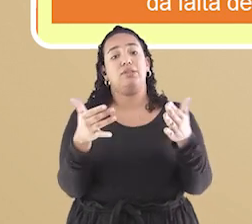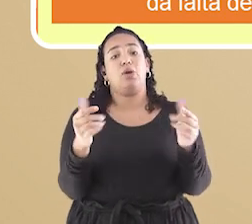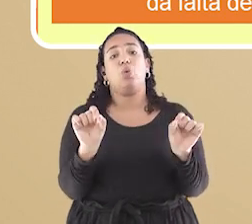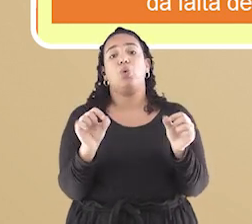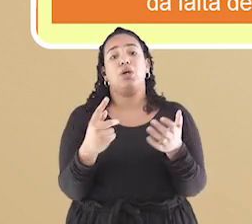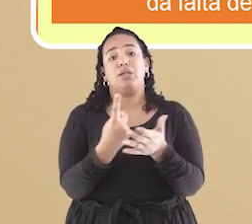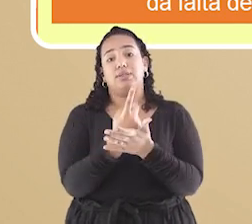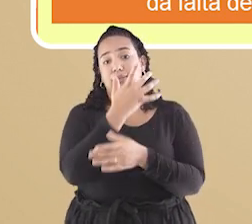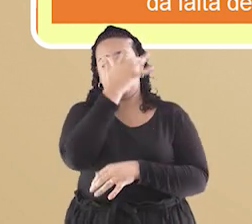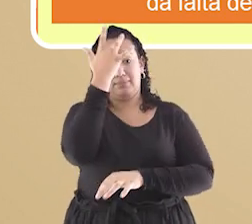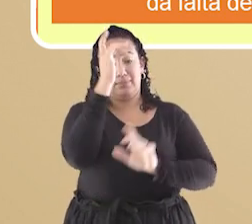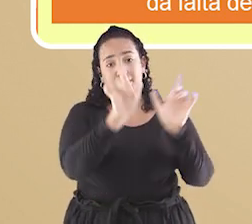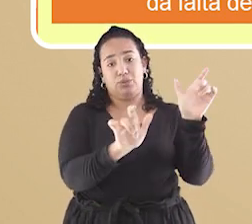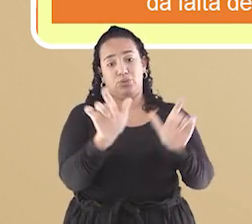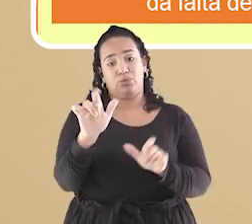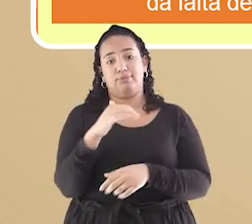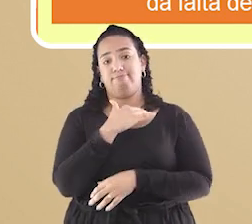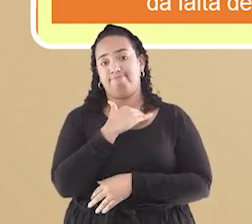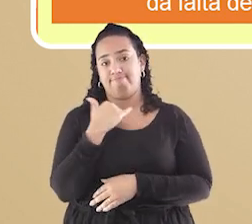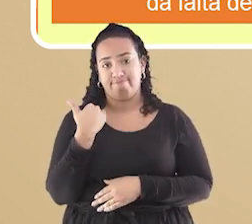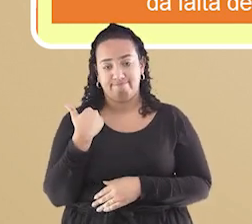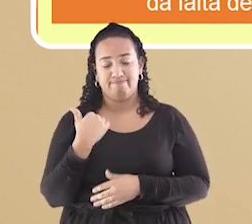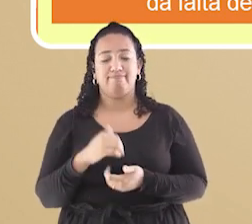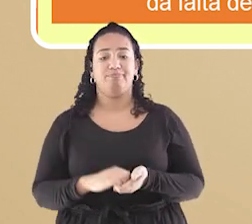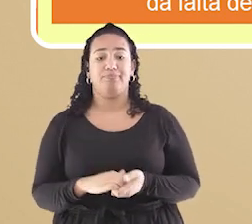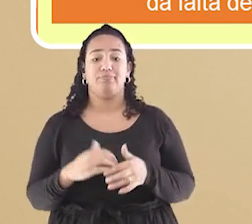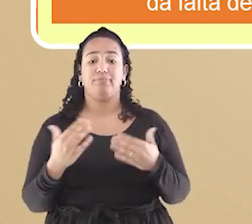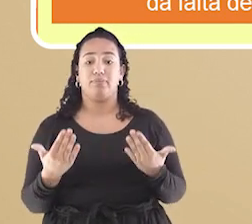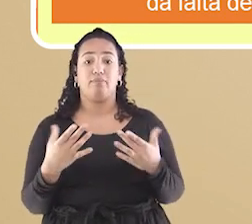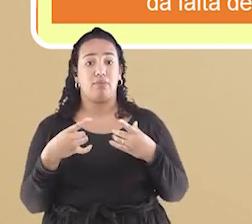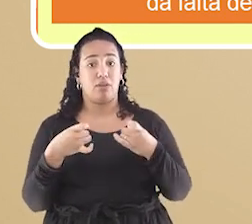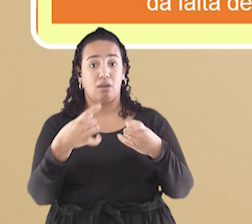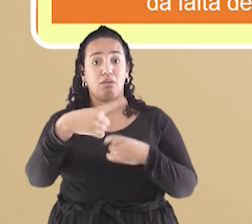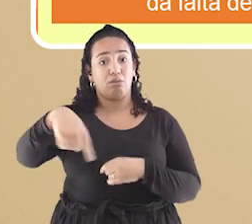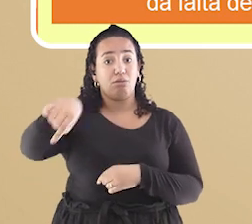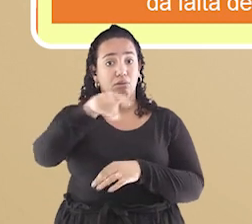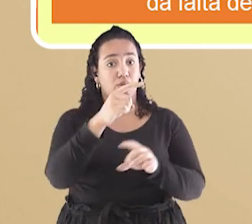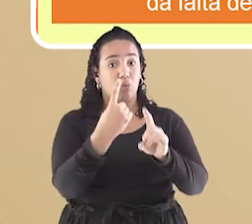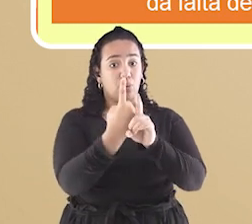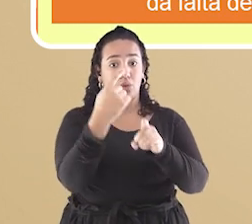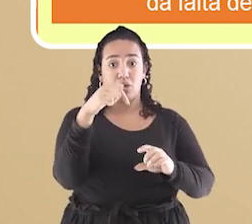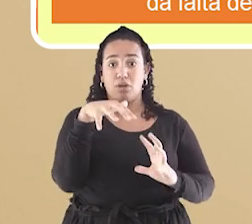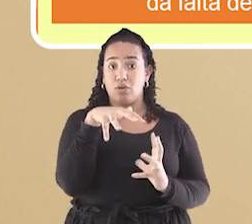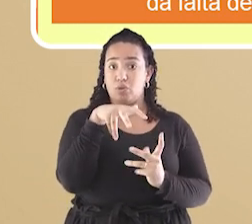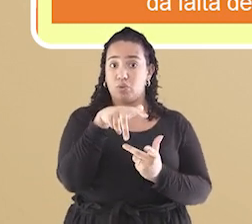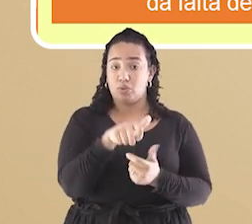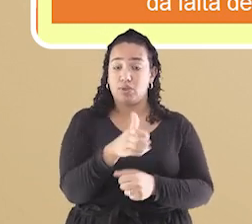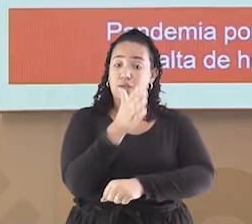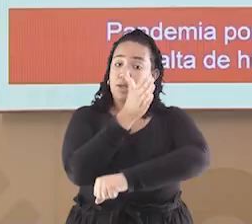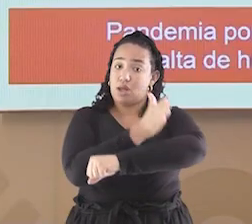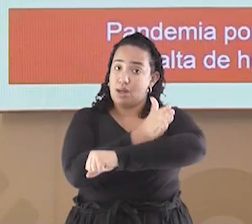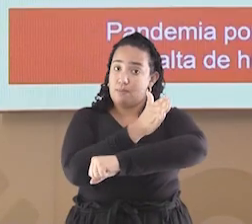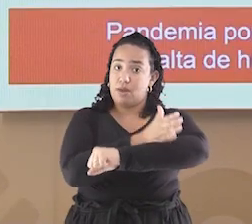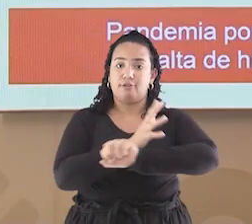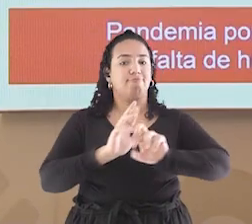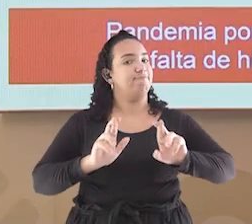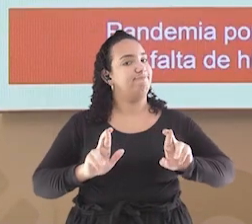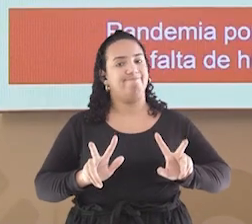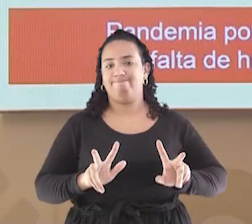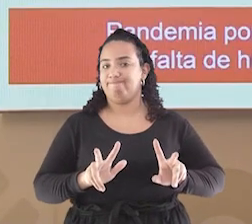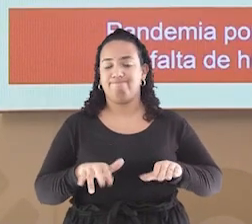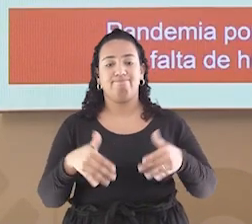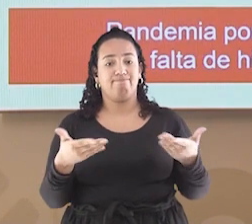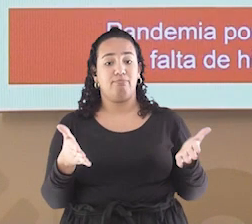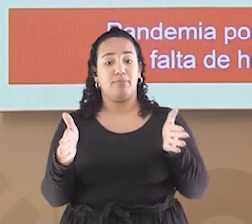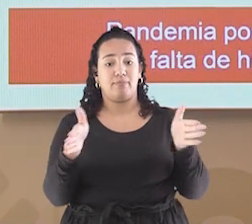de fome. As guerras estão presentes em toda a história da humanidade. E claro que na Idade Média não foi diferente. O período foi